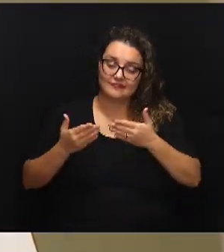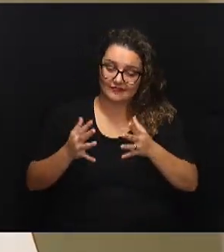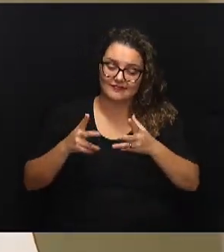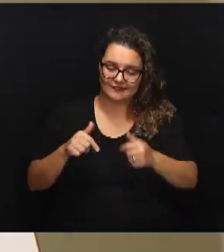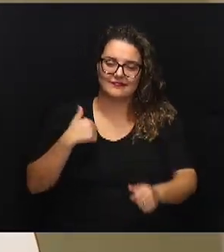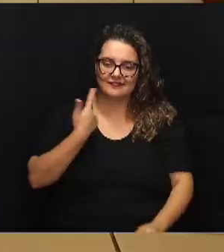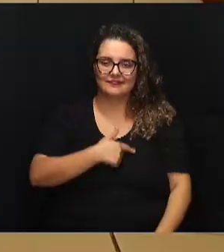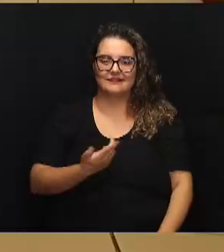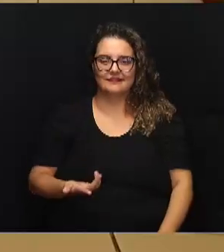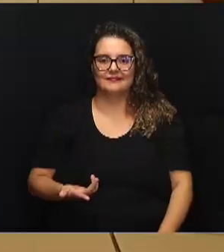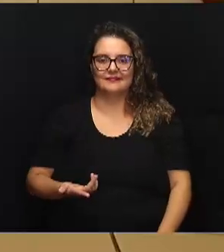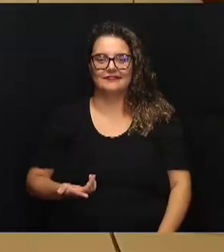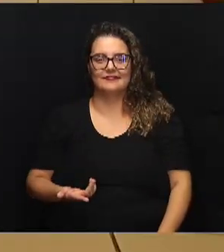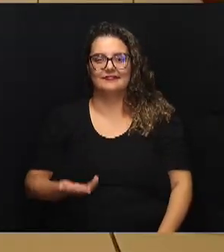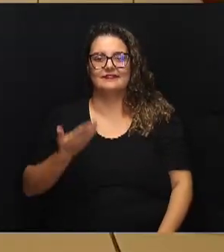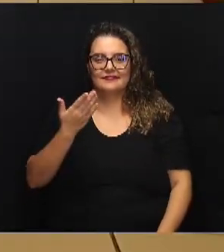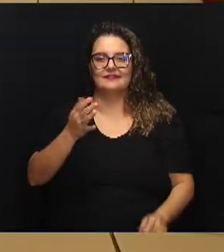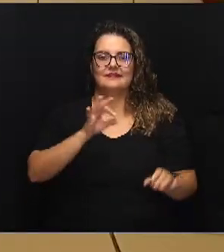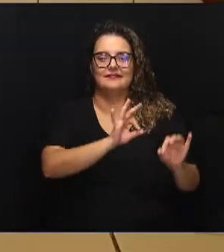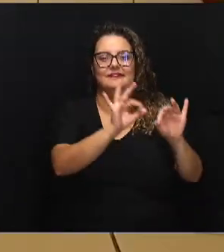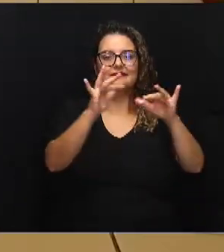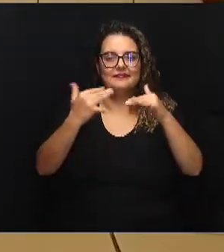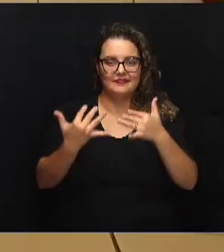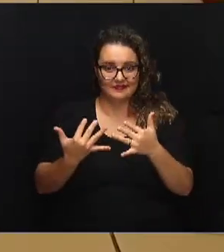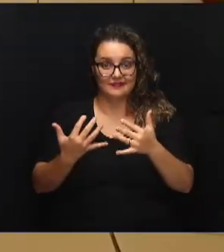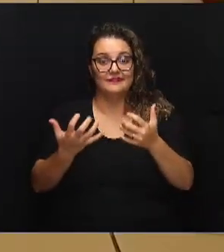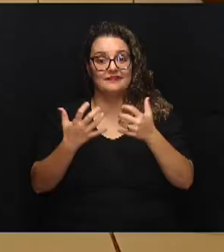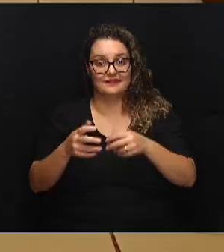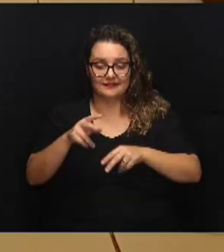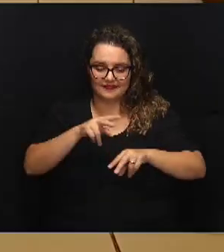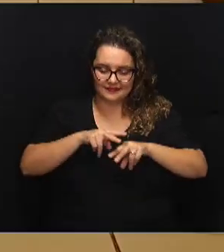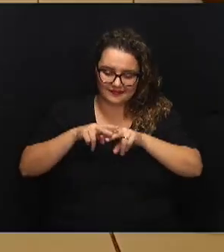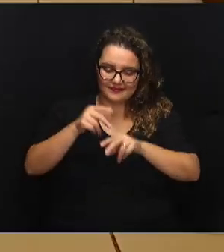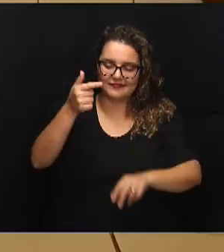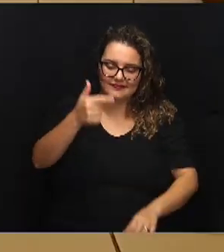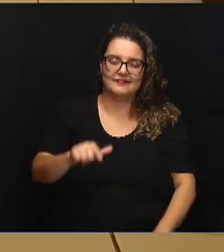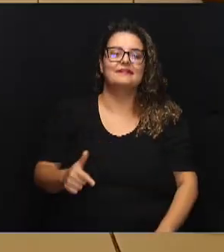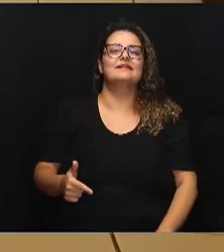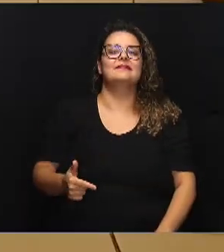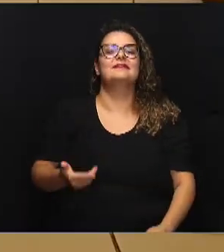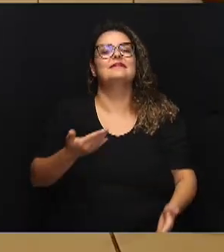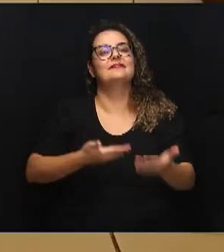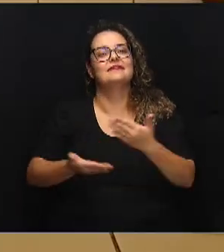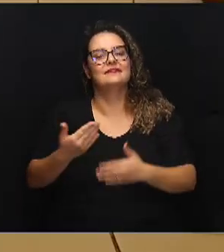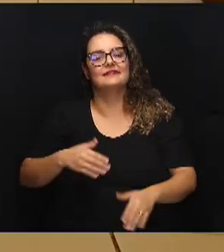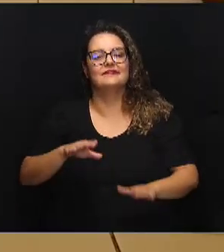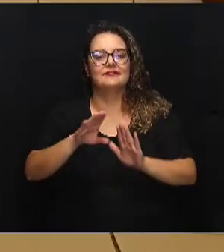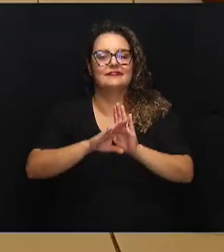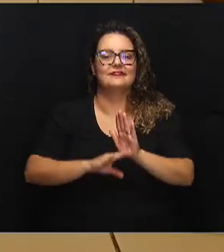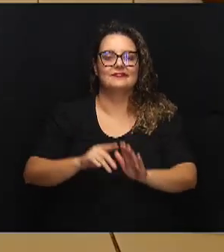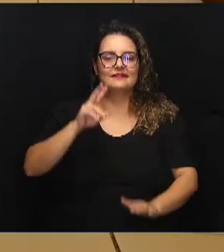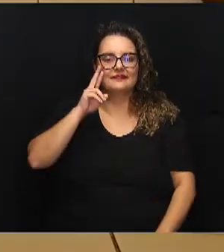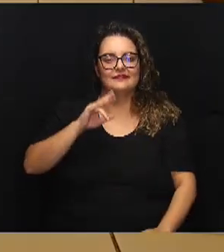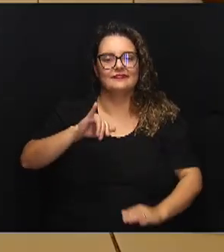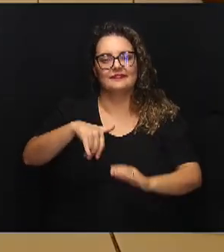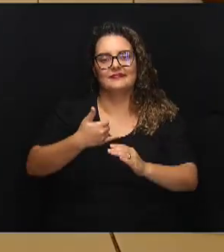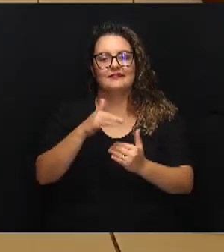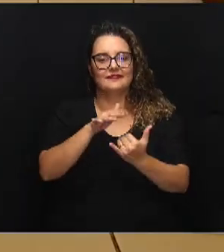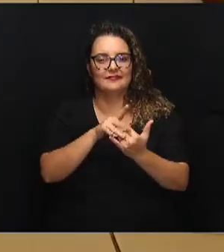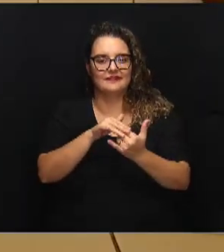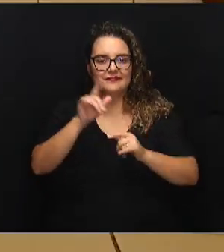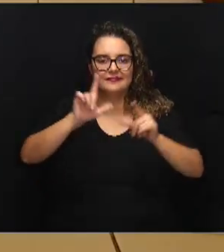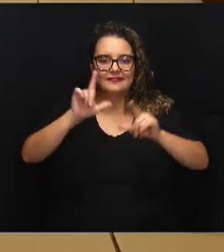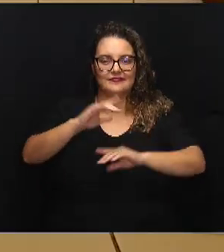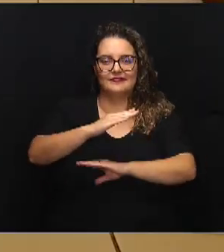nosso. E para você que nos assistiu e quiser rever ou compartilhar esse programa, é só acessar o YouTube da TV Câmara Campinas,